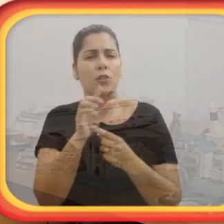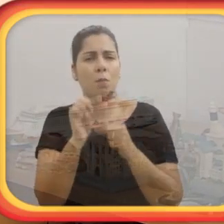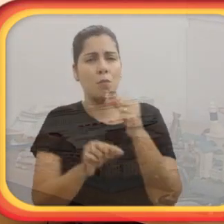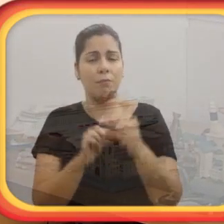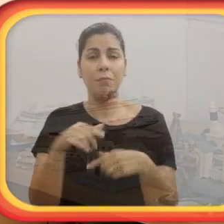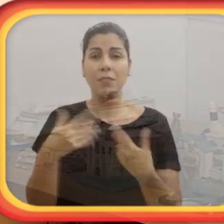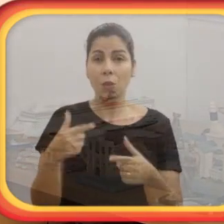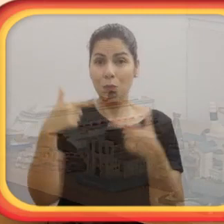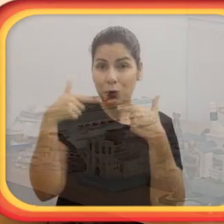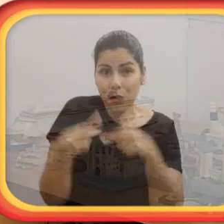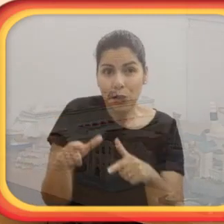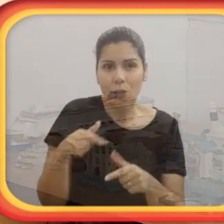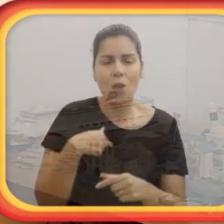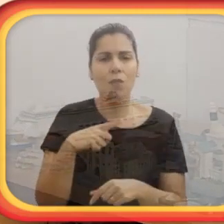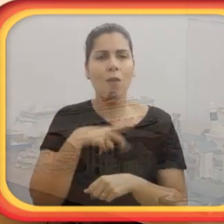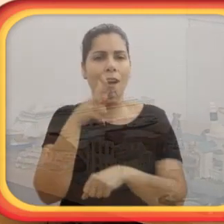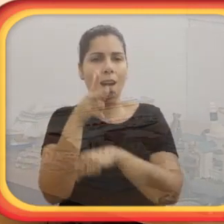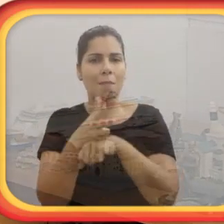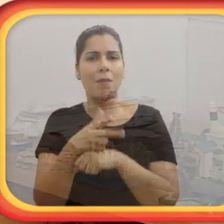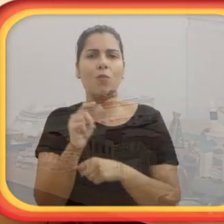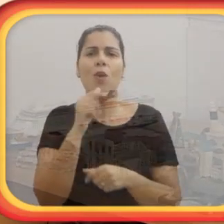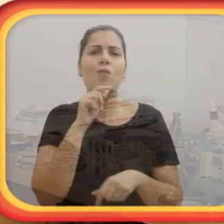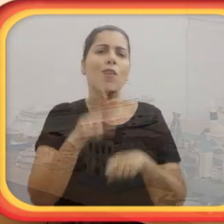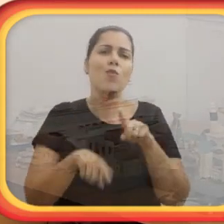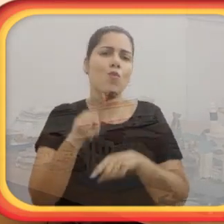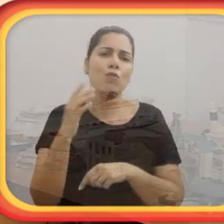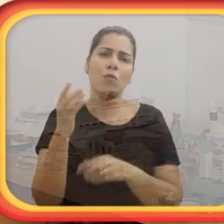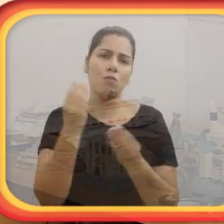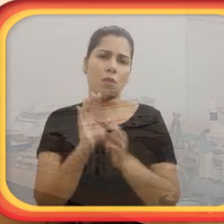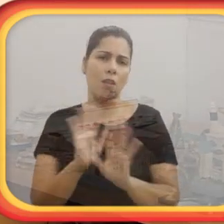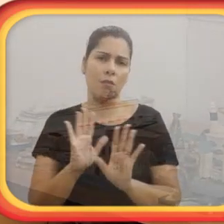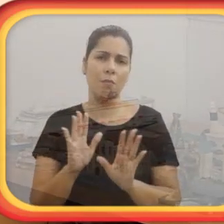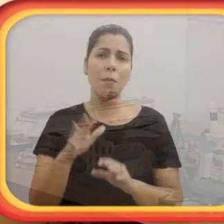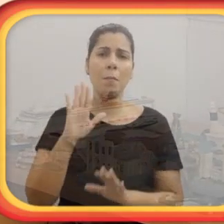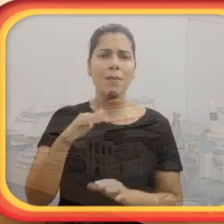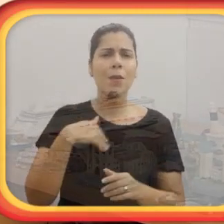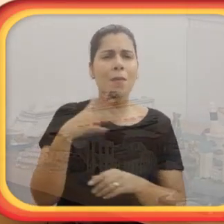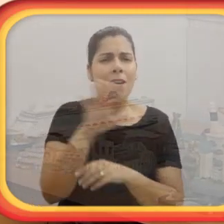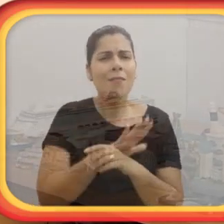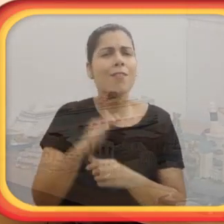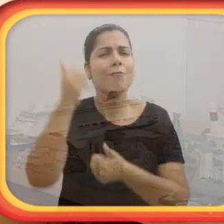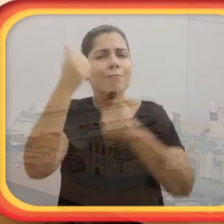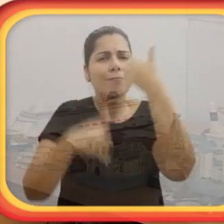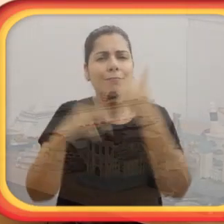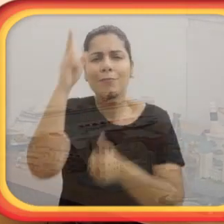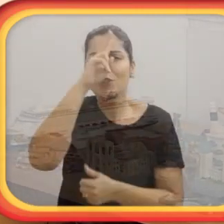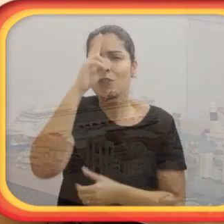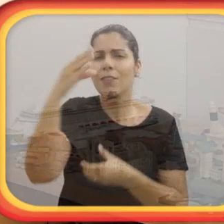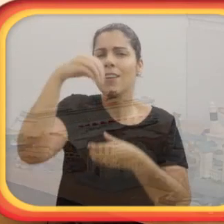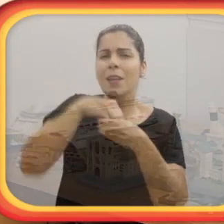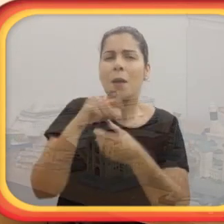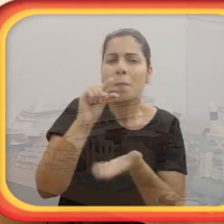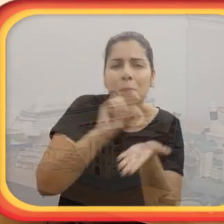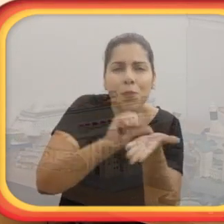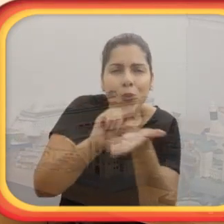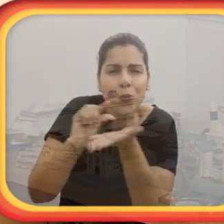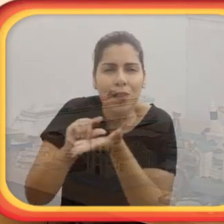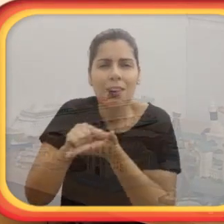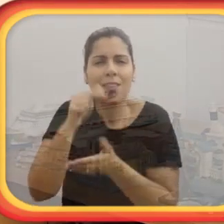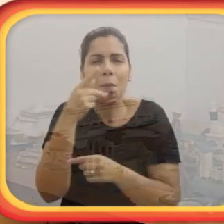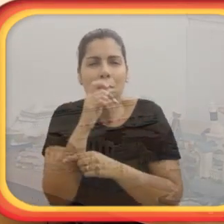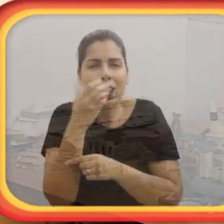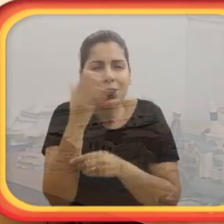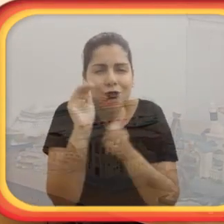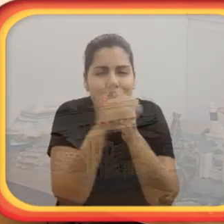Dedos, porque eu preciso tocar na miniatura, né? Então tem que ficar com a mão mais livre para explorar e para mostrar um pouquinho.